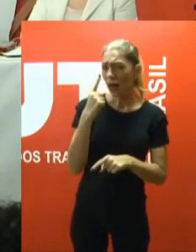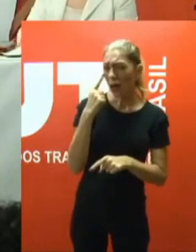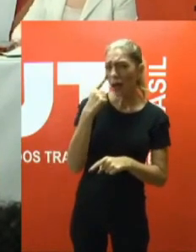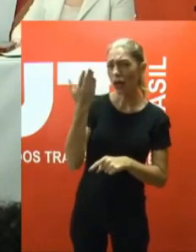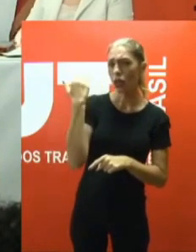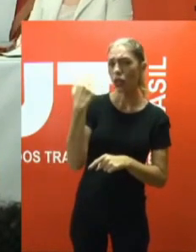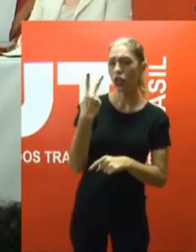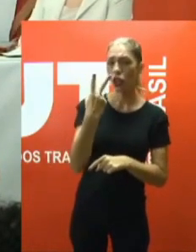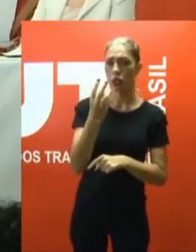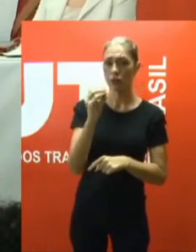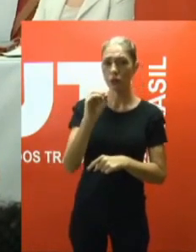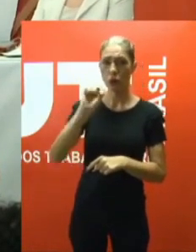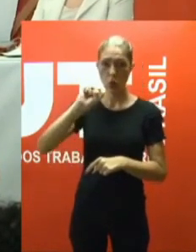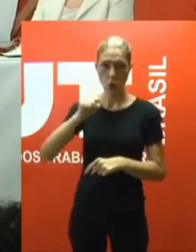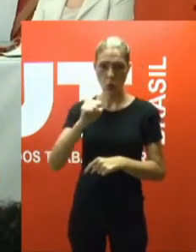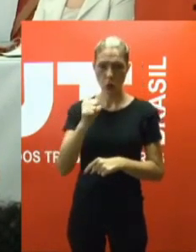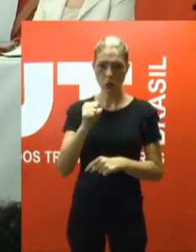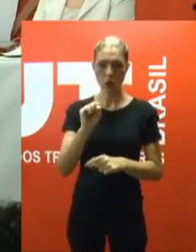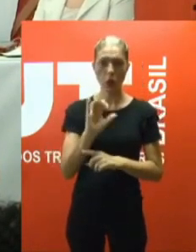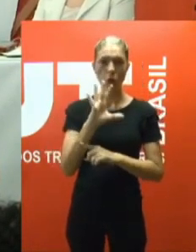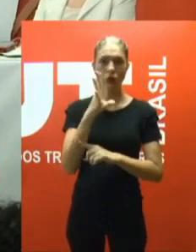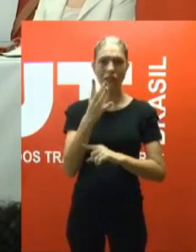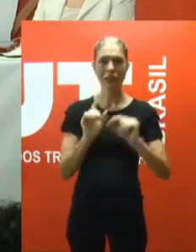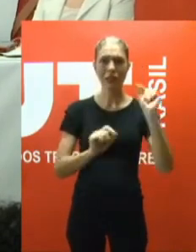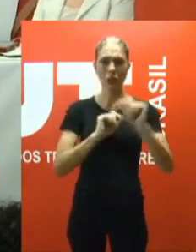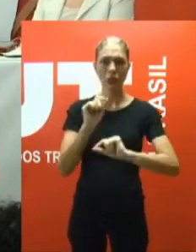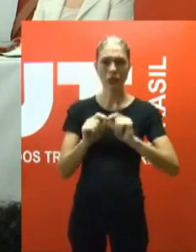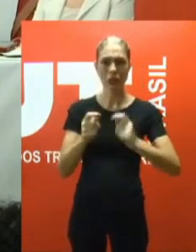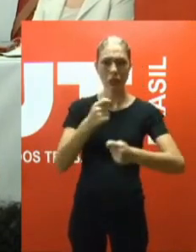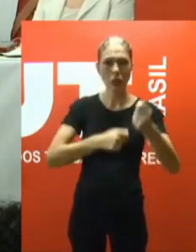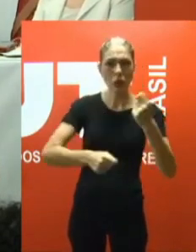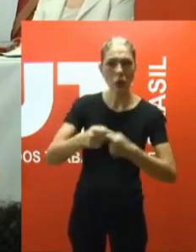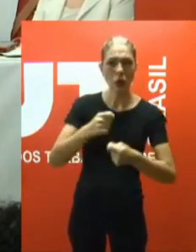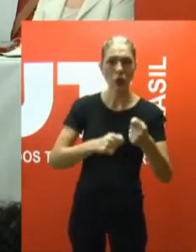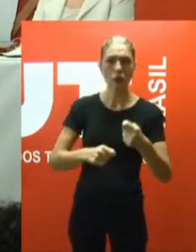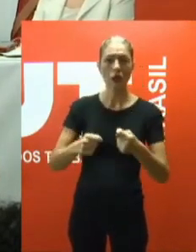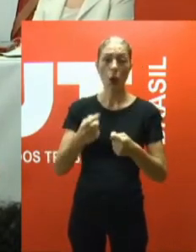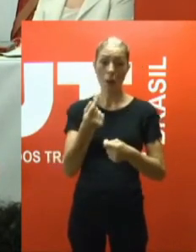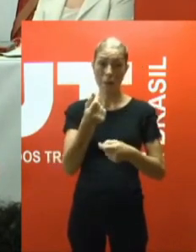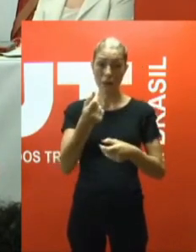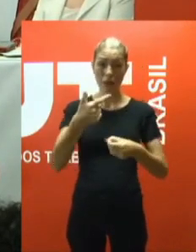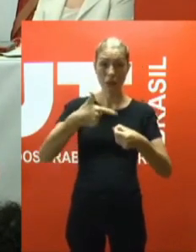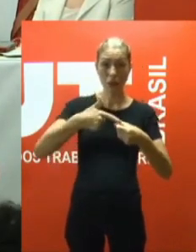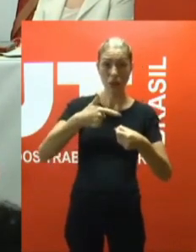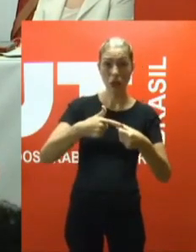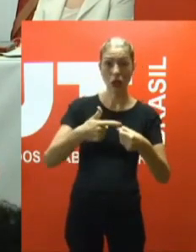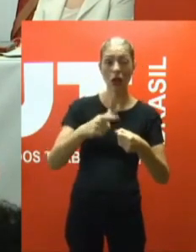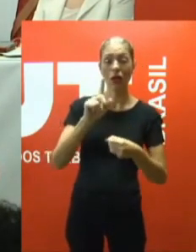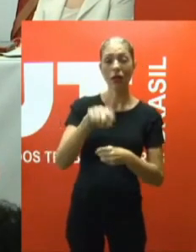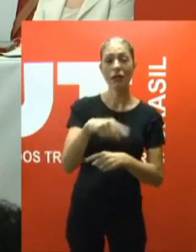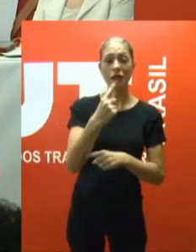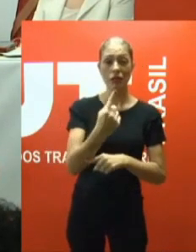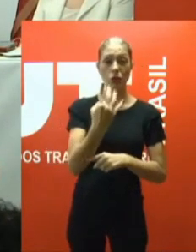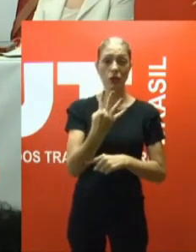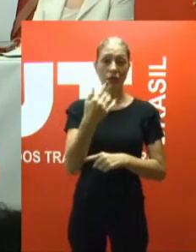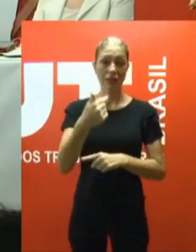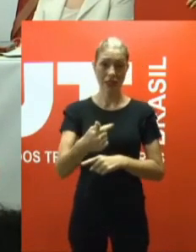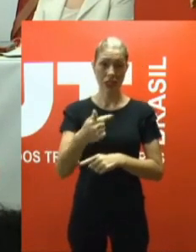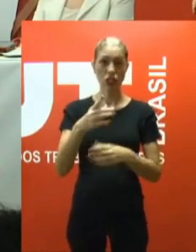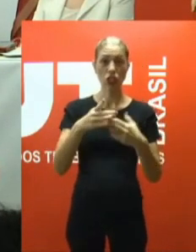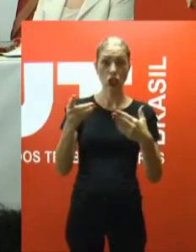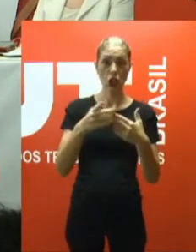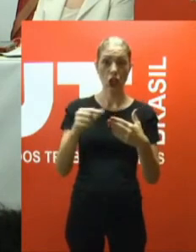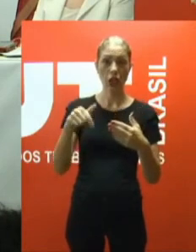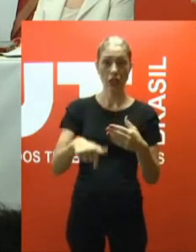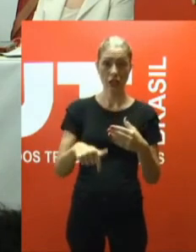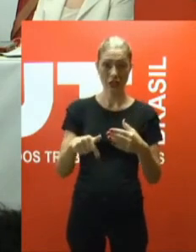2008, quando houve a crise econômica, o preço do petróleo chegou a 147 dólares no barril, e